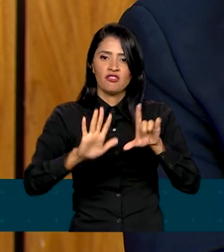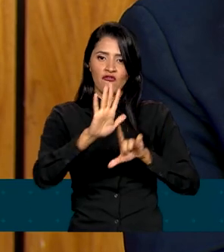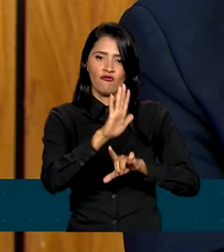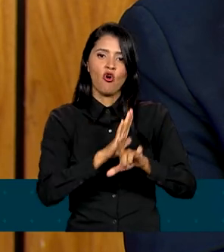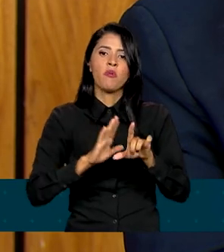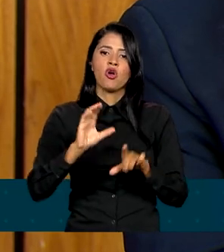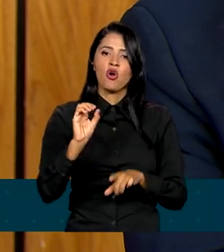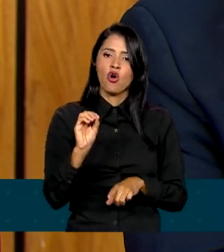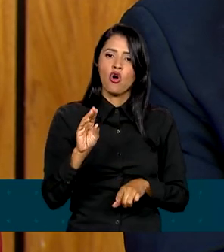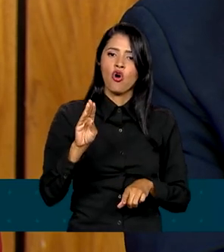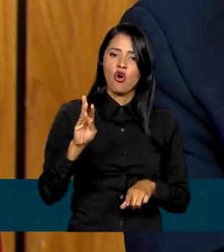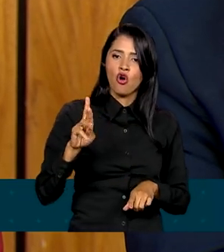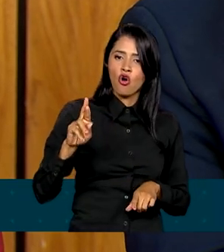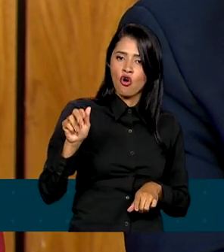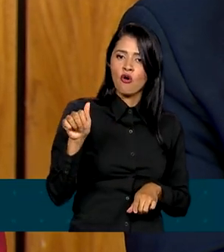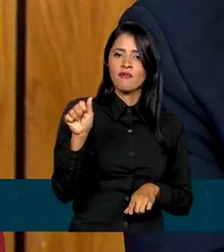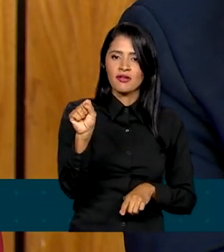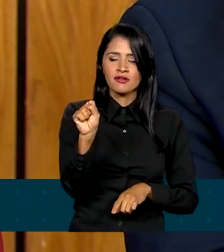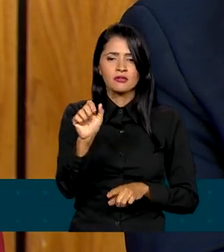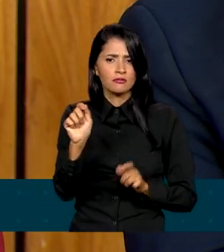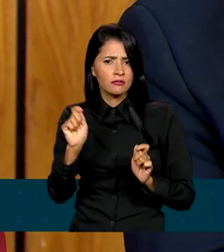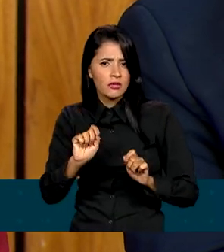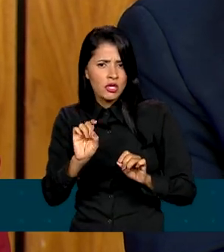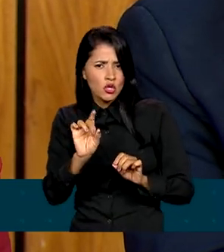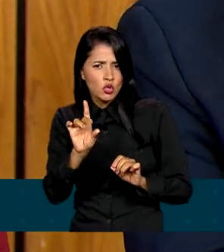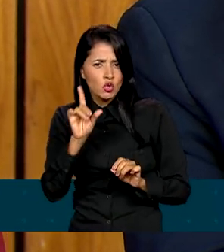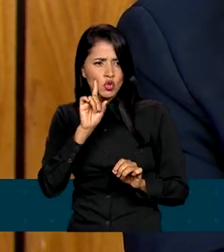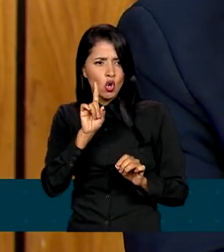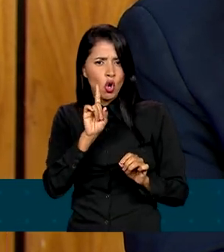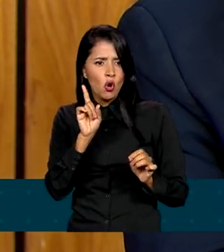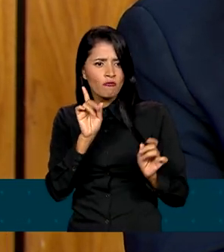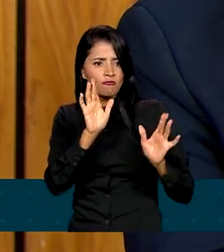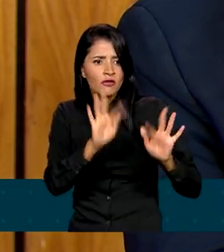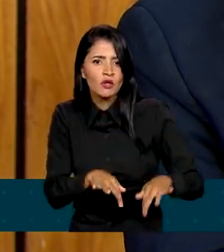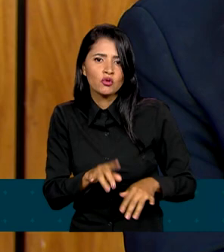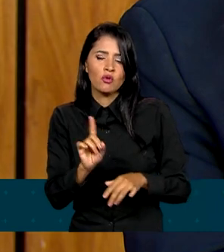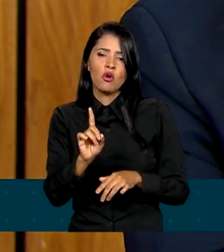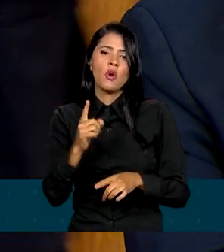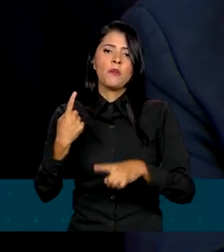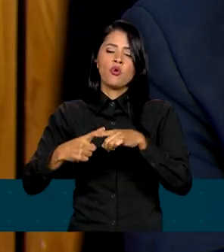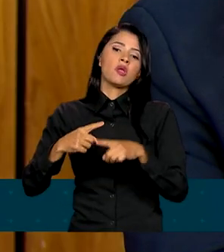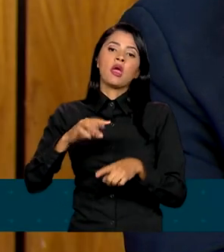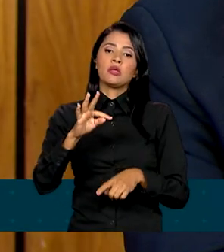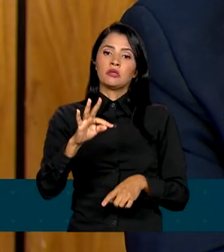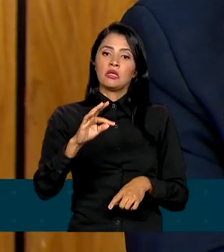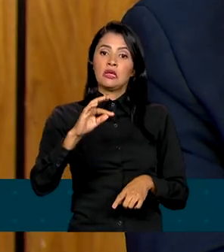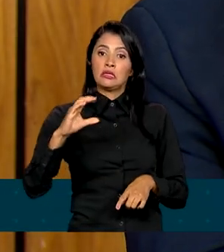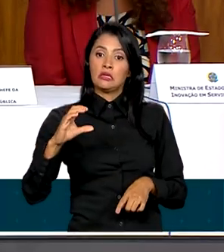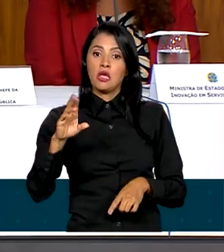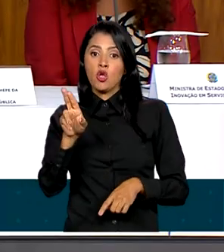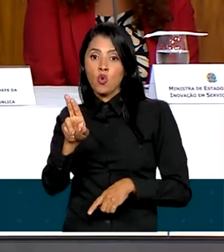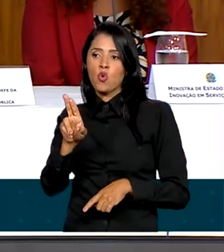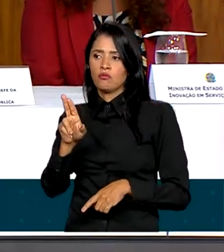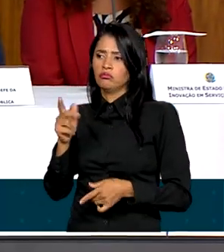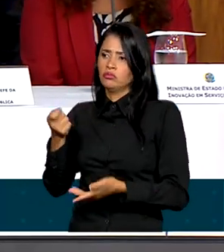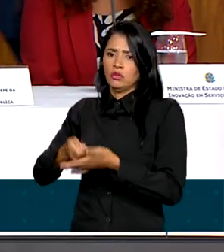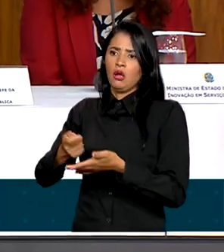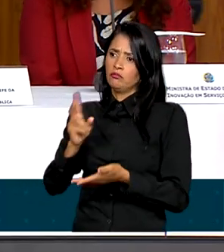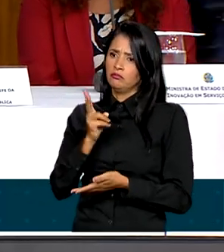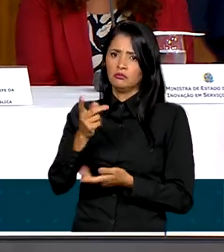obras, que só não foi descontinuada, presidente, porque o TCU obrigou que o governo mantivesse essa plataforma no